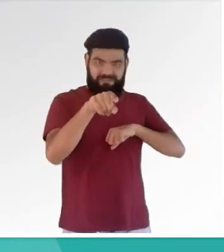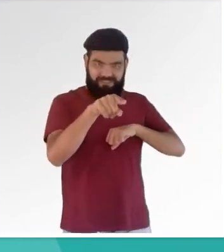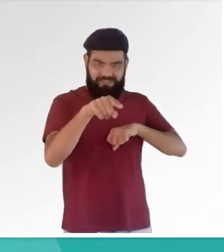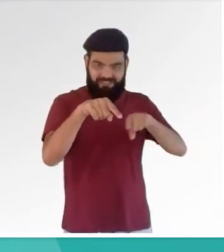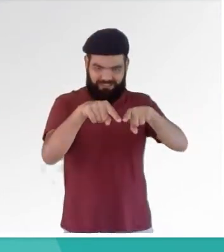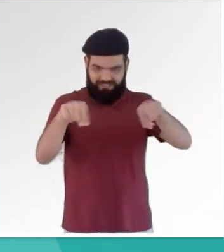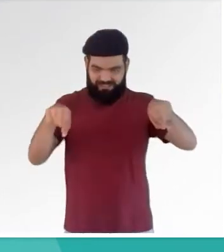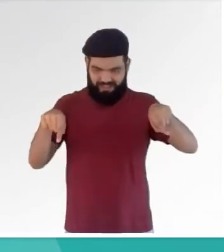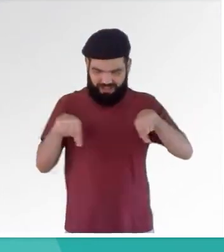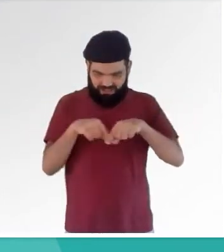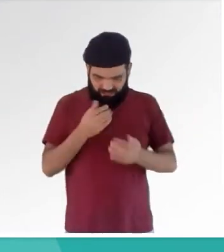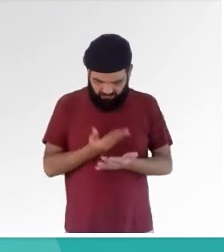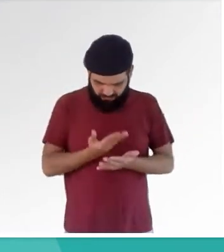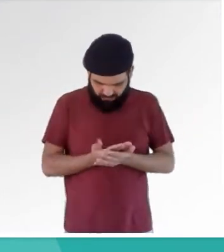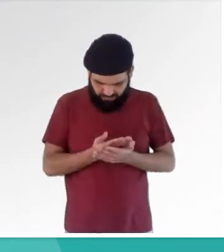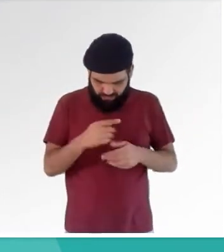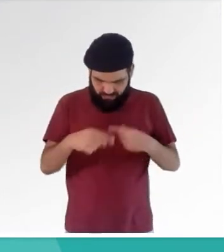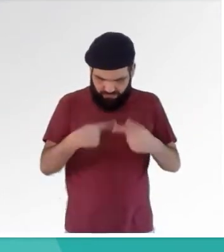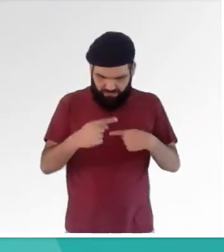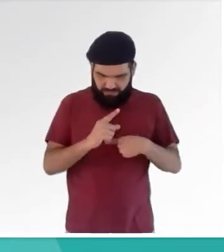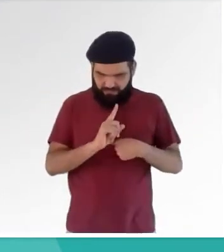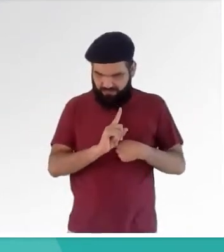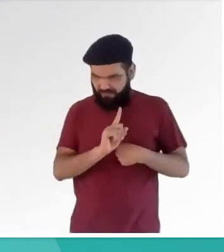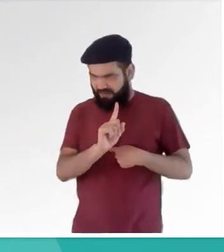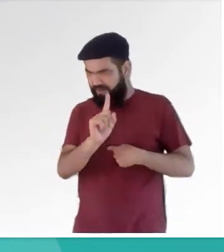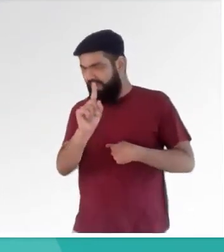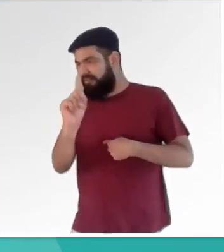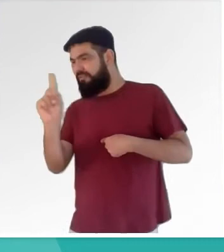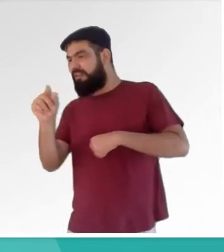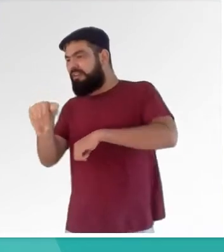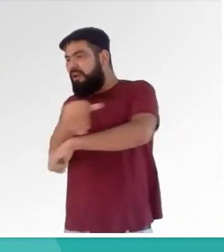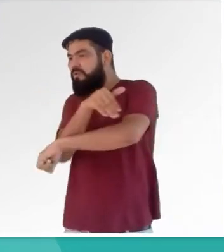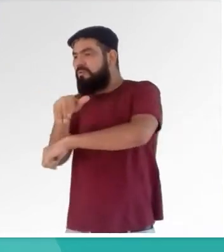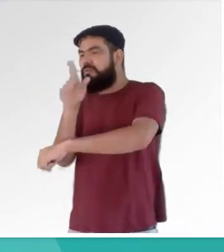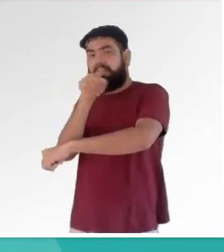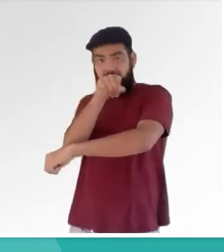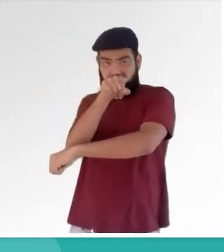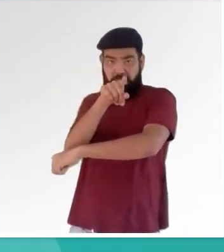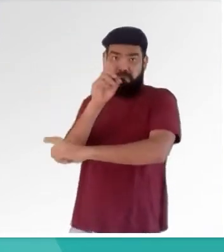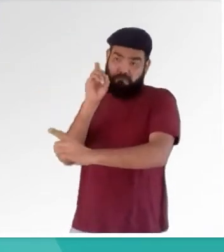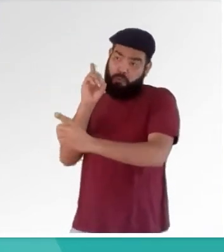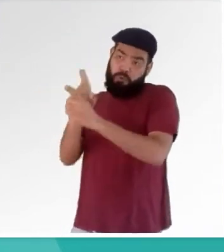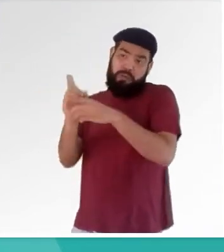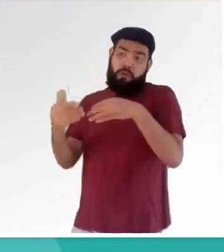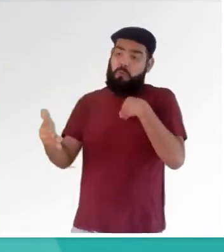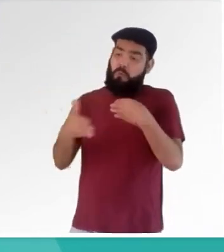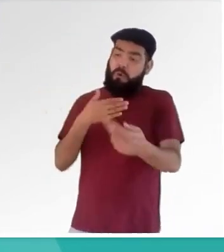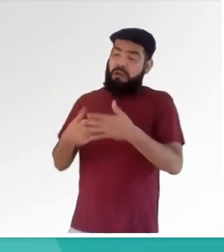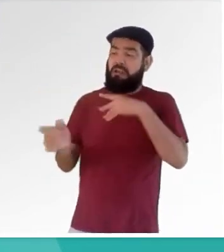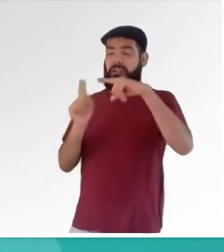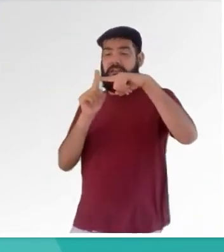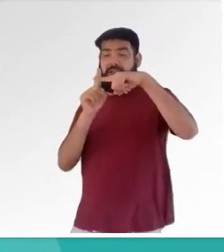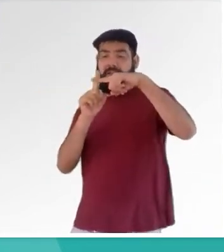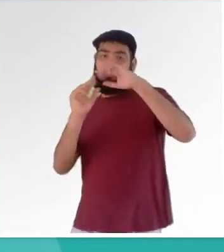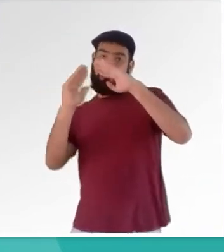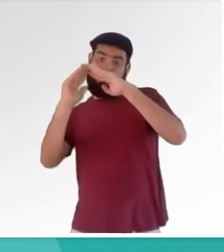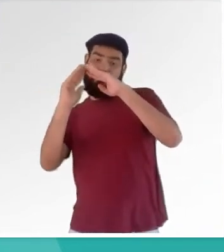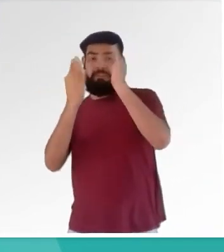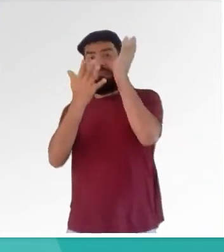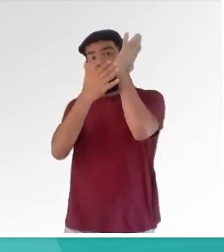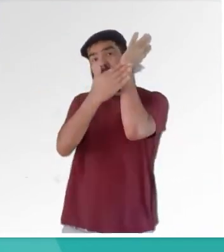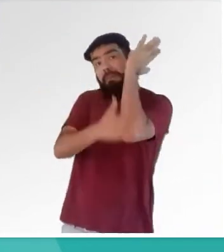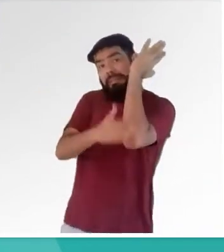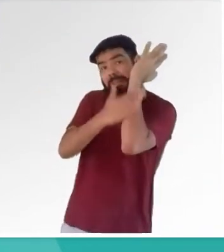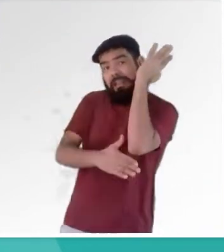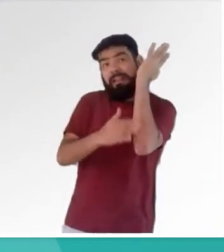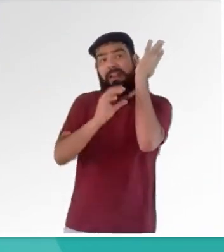você vai encontrar uma igrejinha lá, de madeira ou de alvenaria, né? Ou só as tábuas,